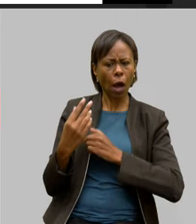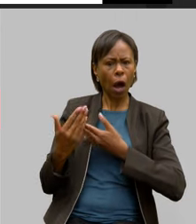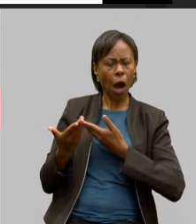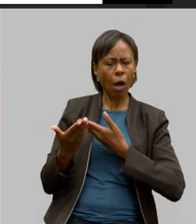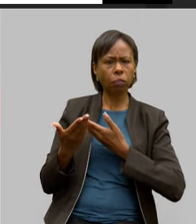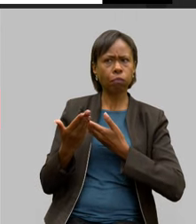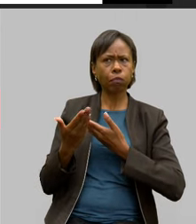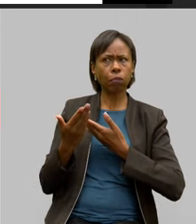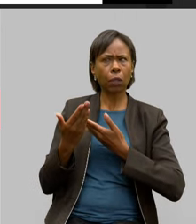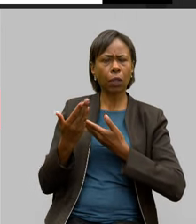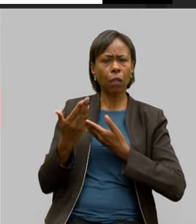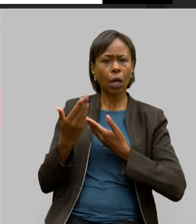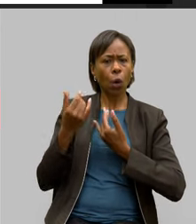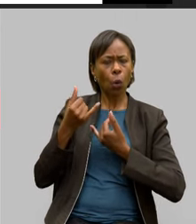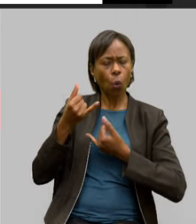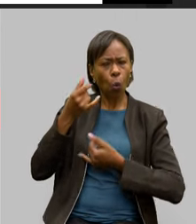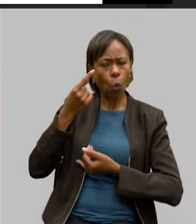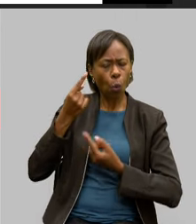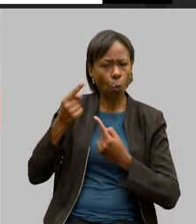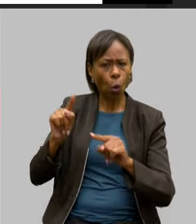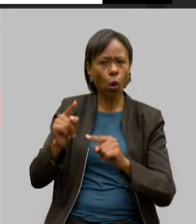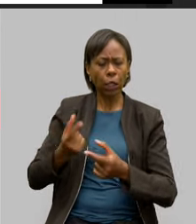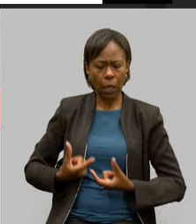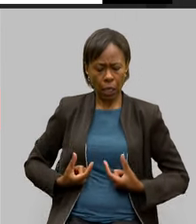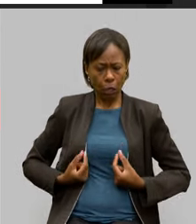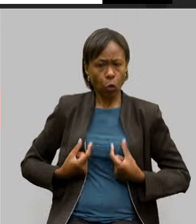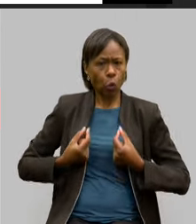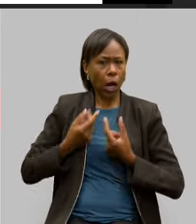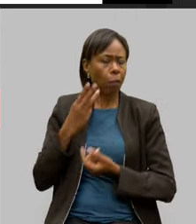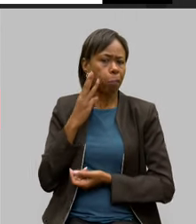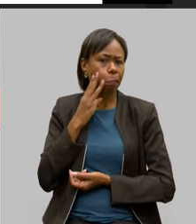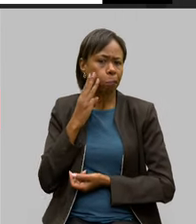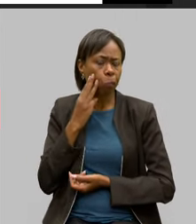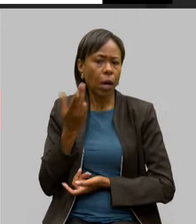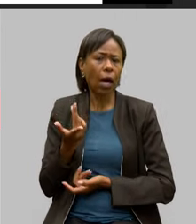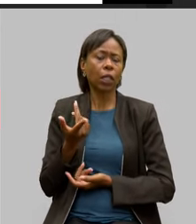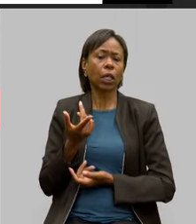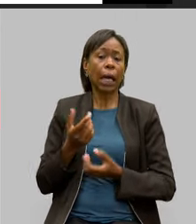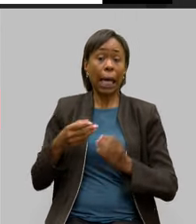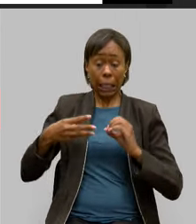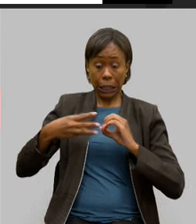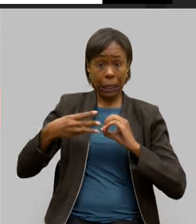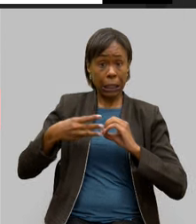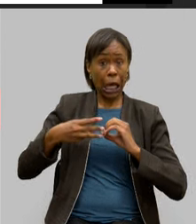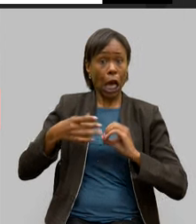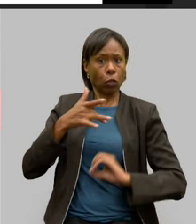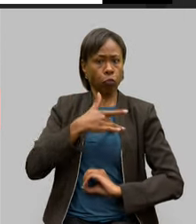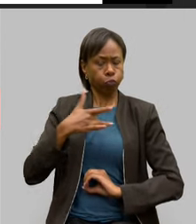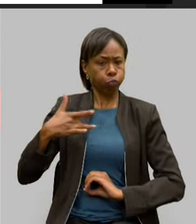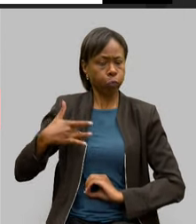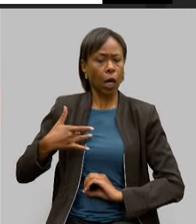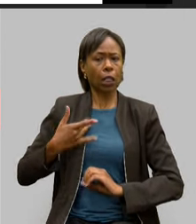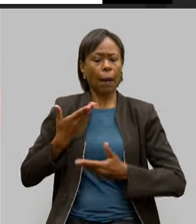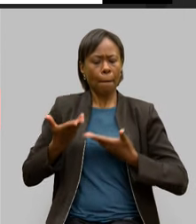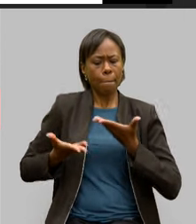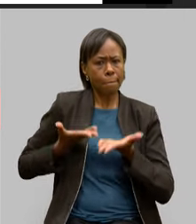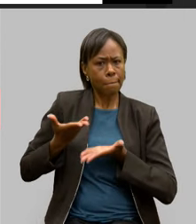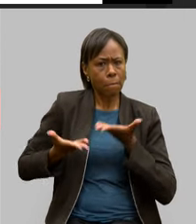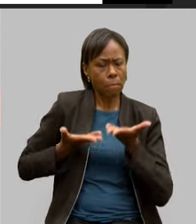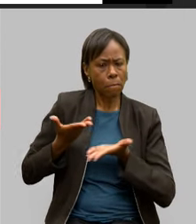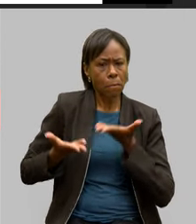citotóxicos no câncer de mama citoprotetores em células saudáveis é útil em terapia para disturbios de migração